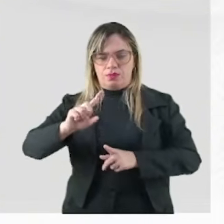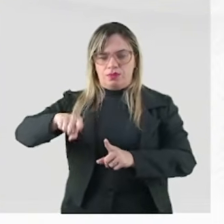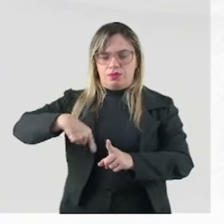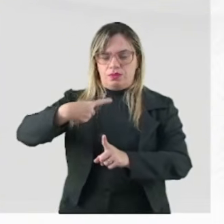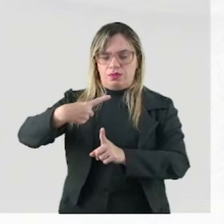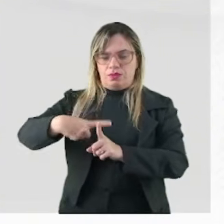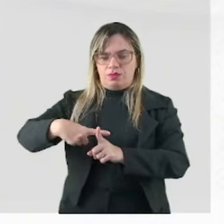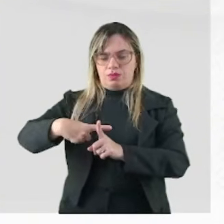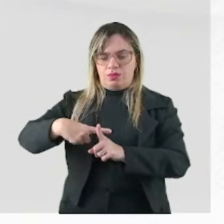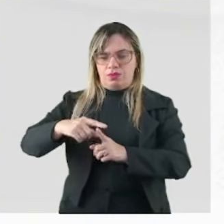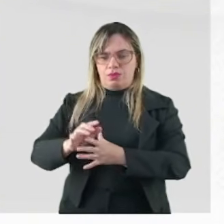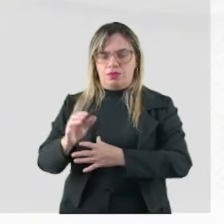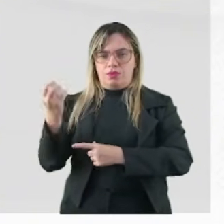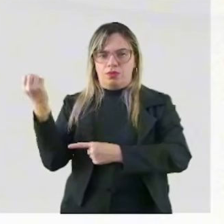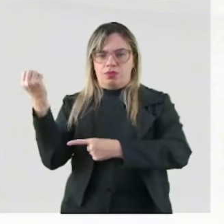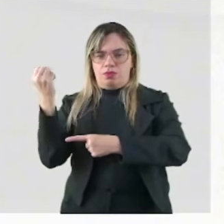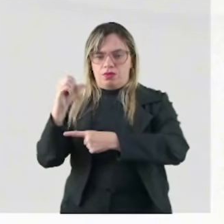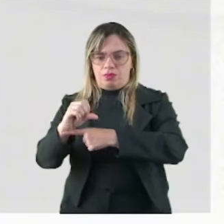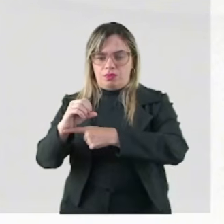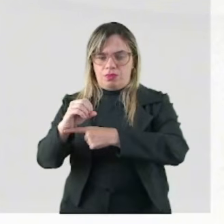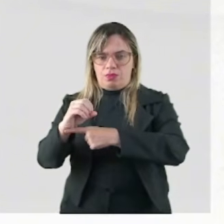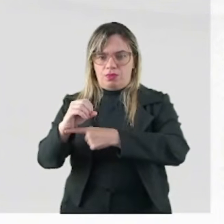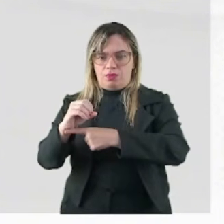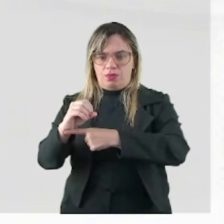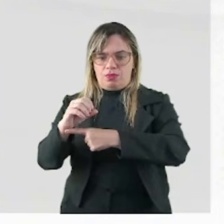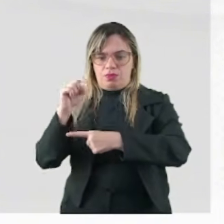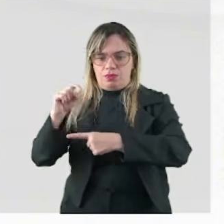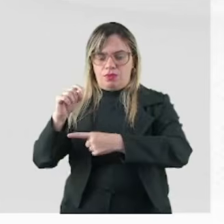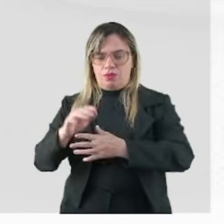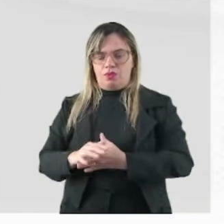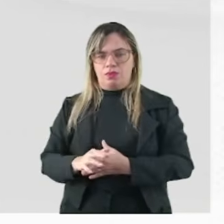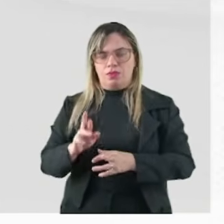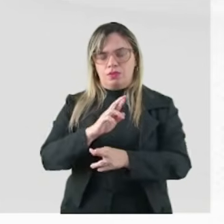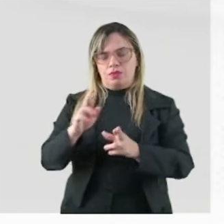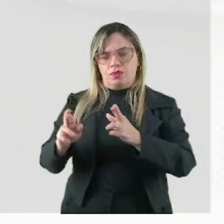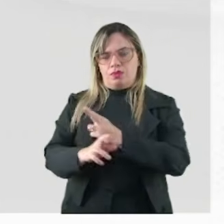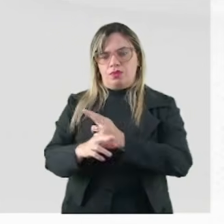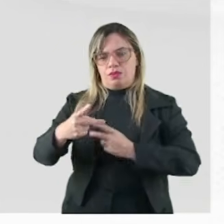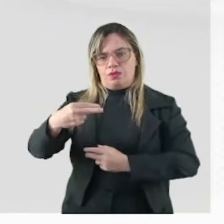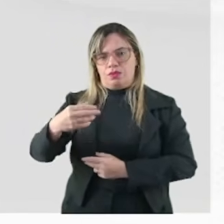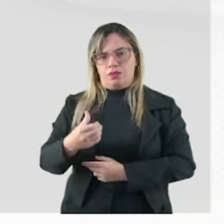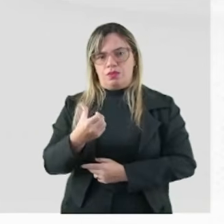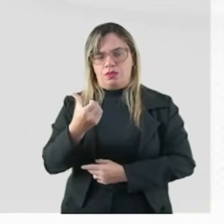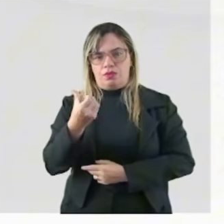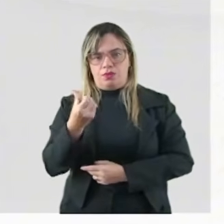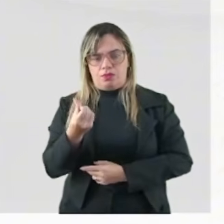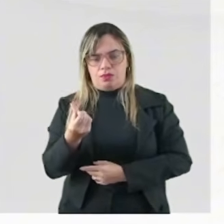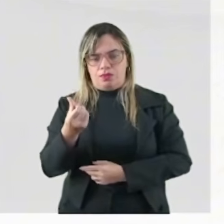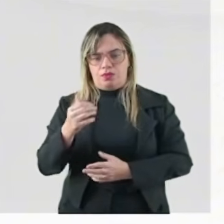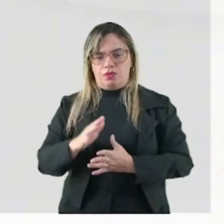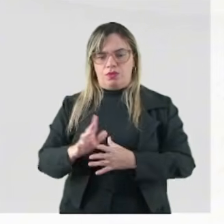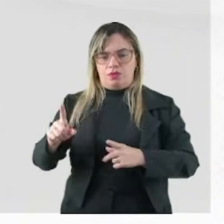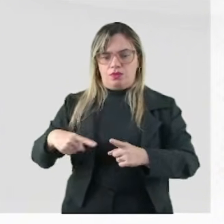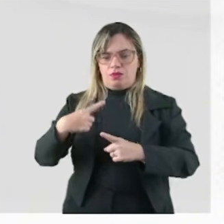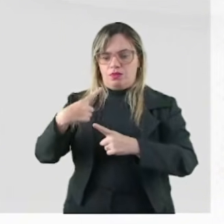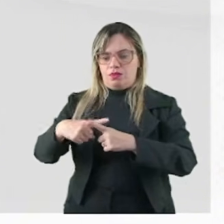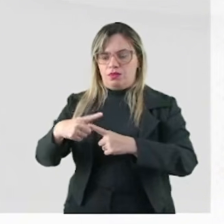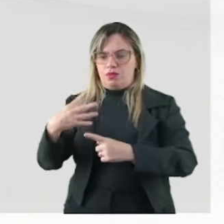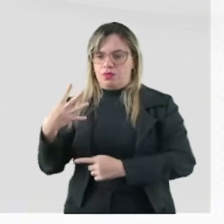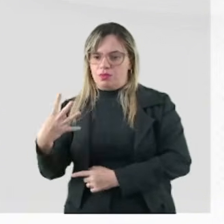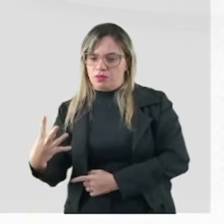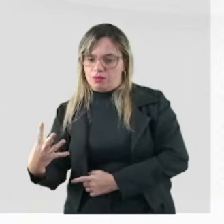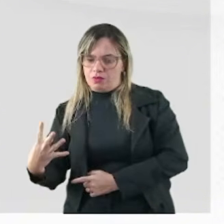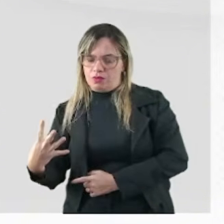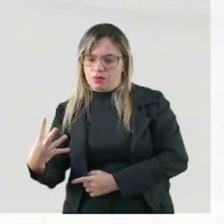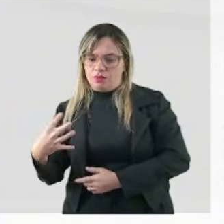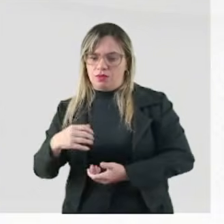Mais o oxigênio corresponde a 16, né? Tá aqui na nossa tabela também, ó, vezes 4. Então,